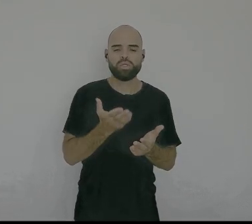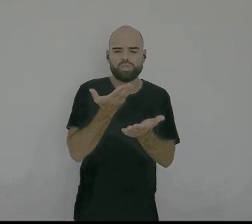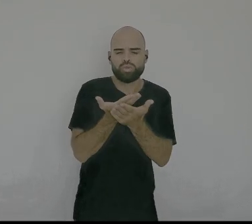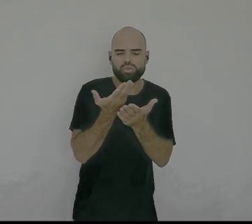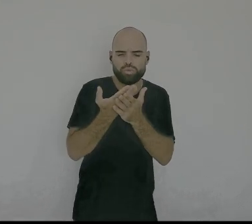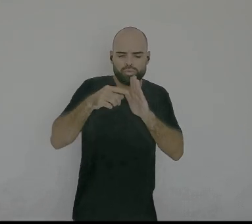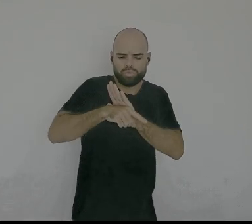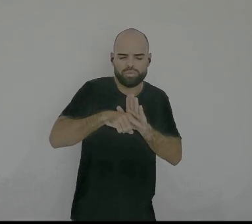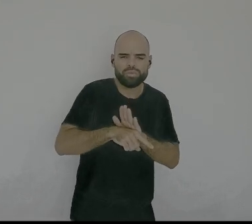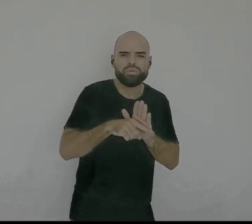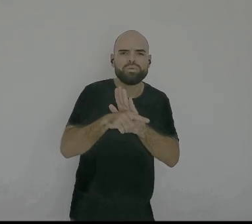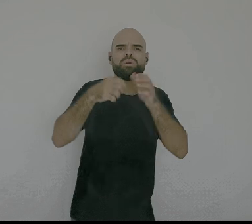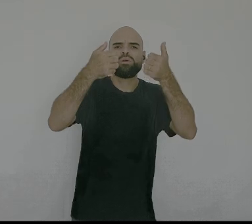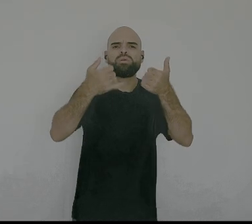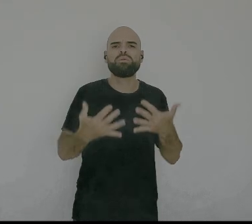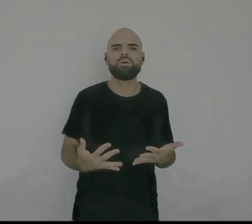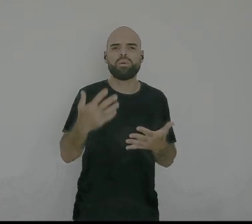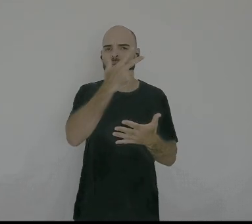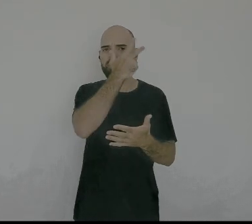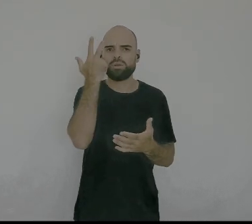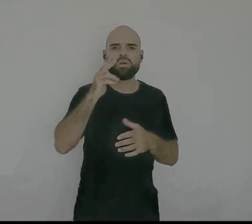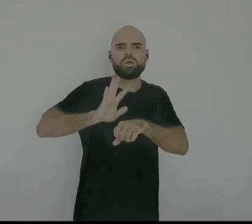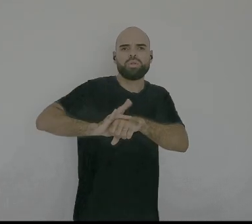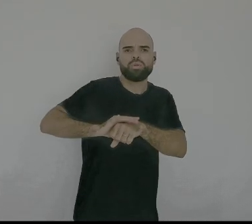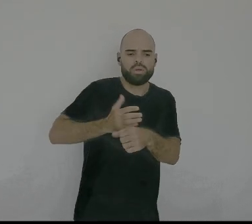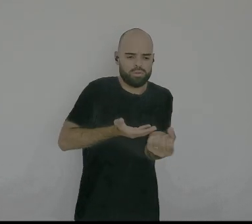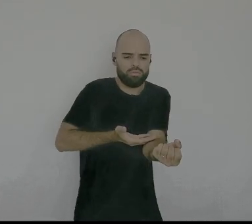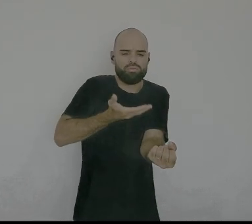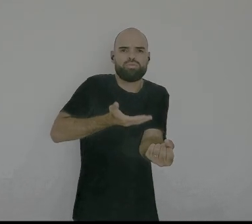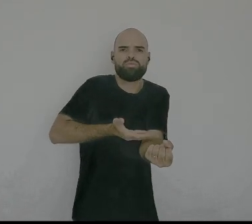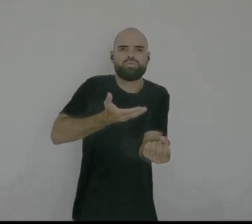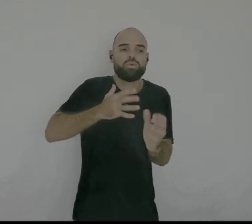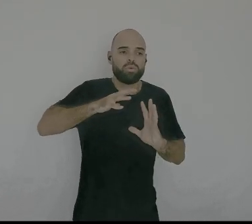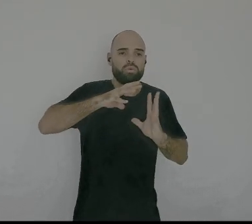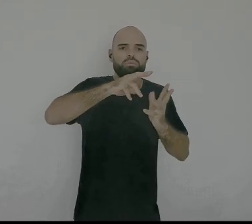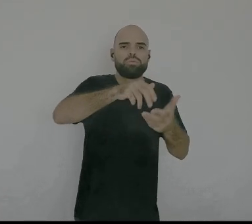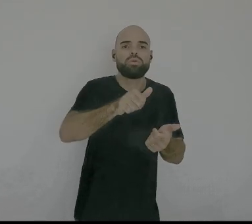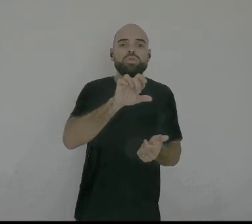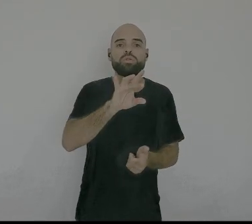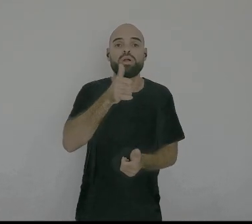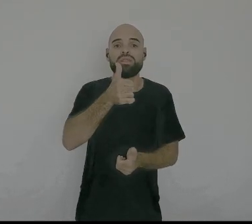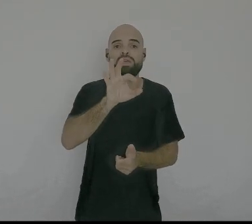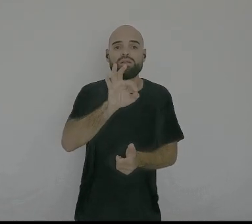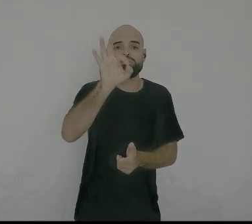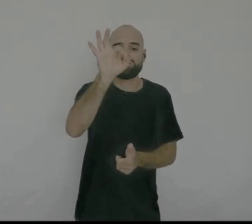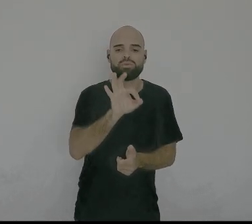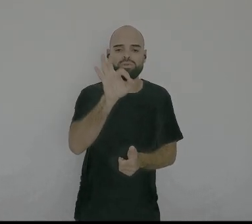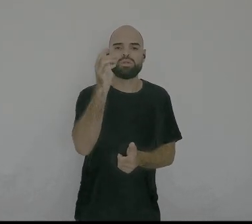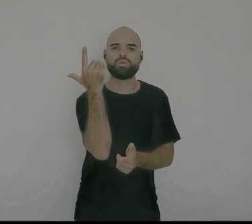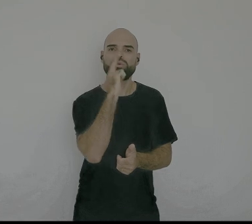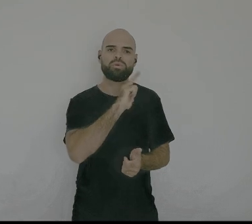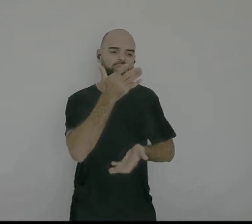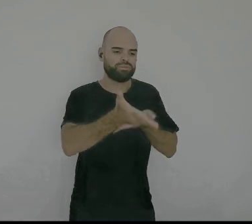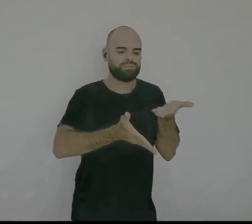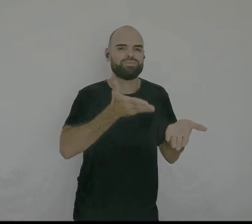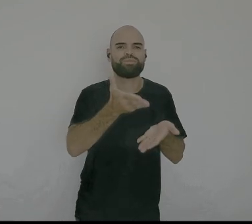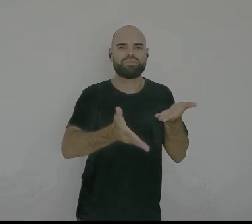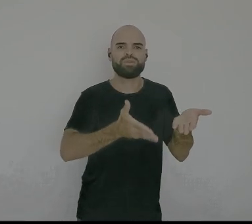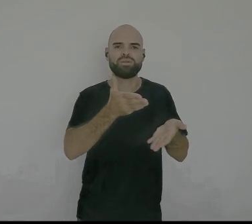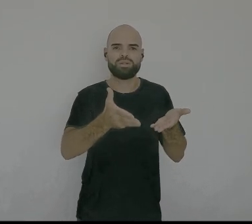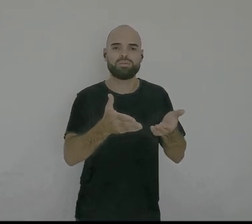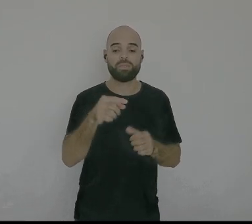recente mostrou que somente 10% da população mundial com hipertensão arterial está recebendo o cuidado